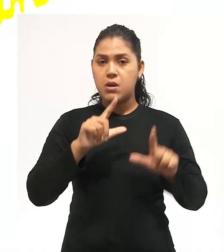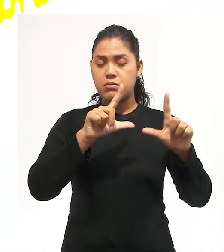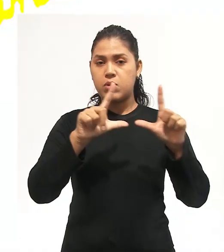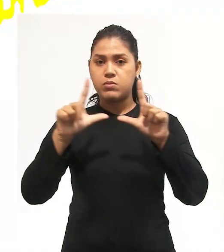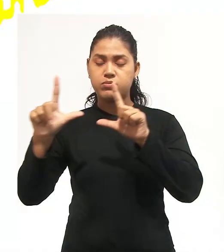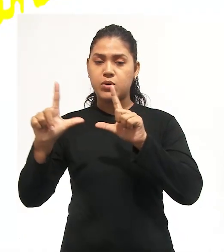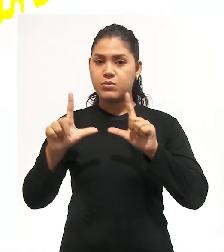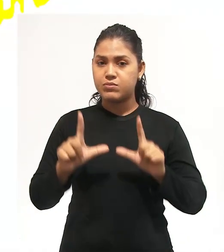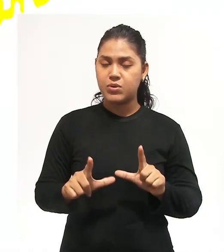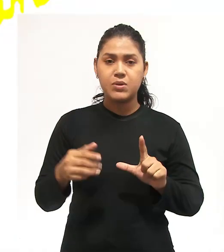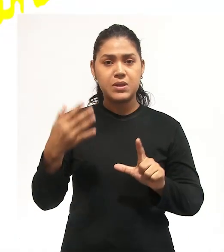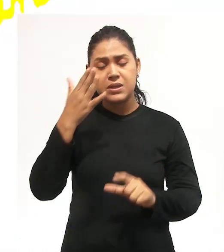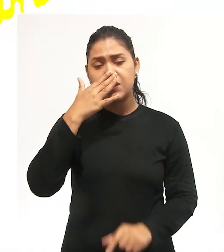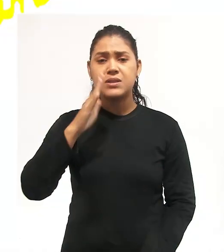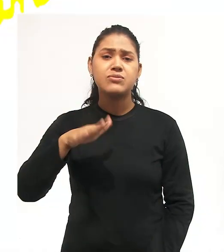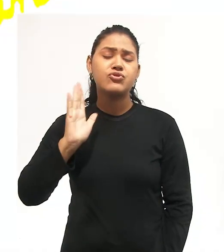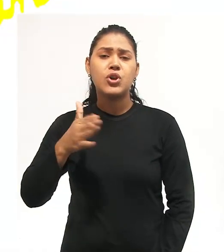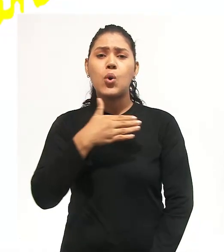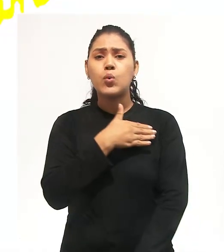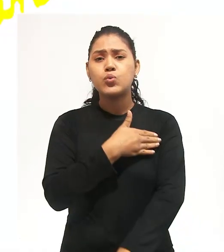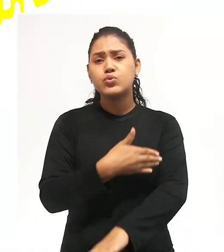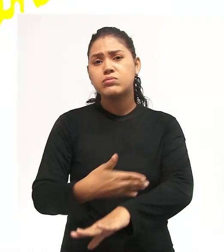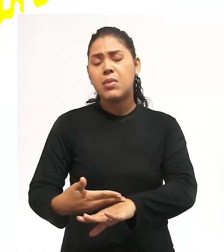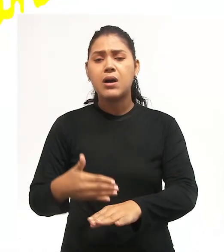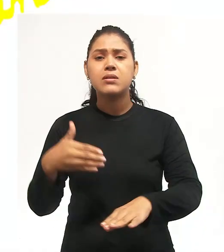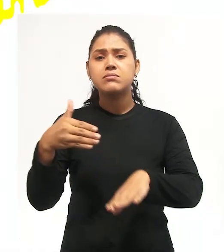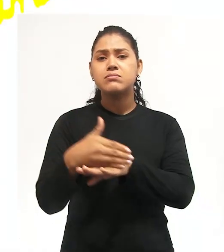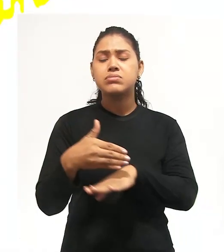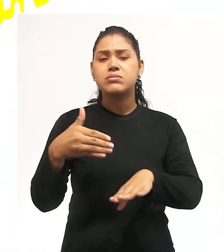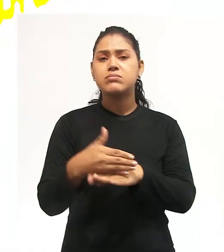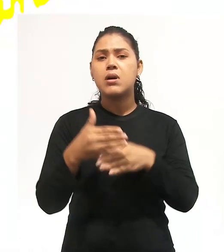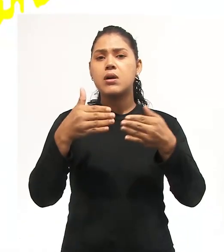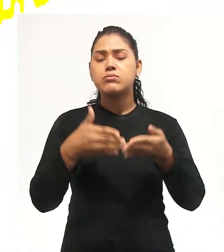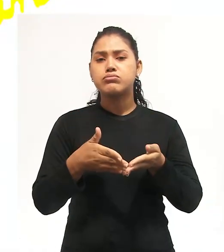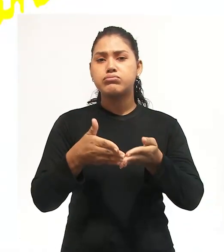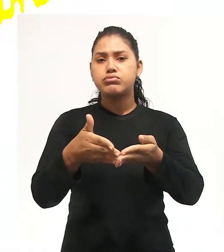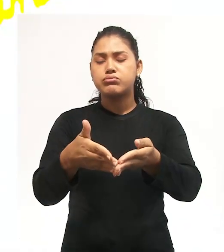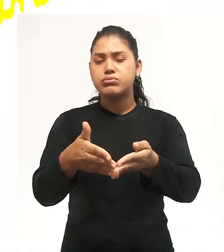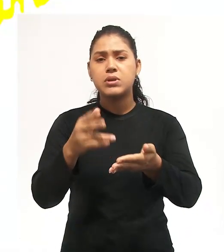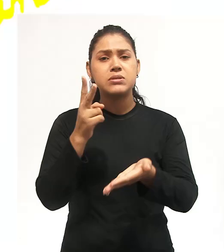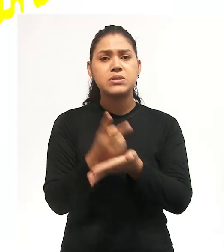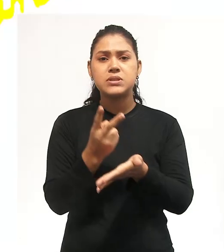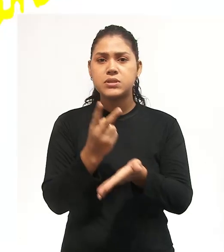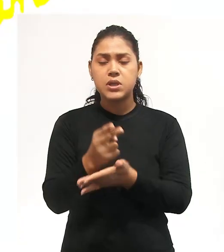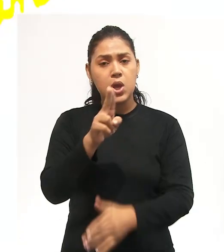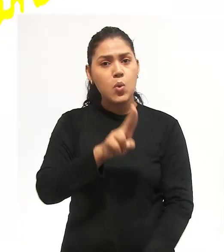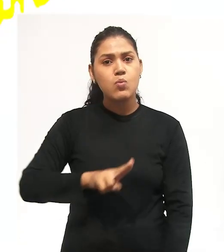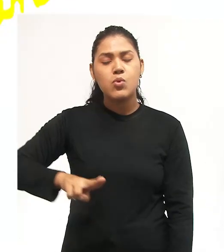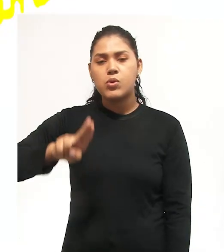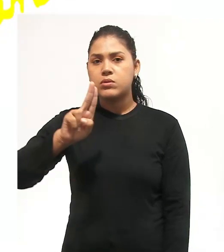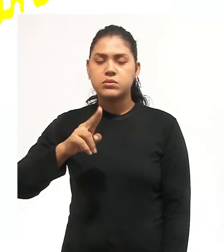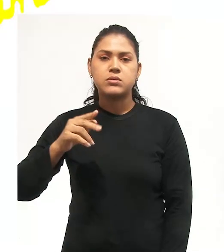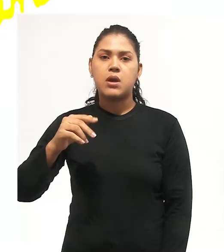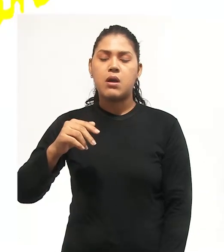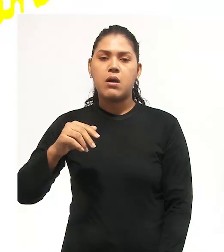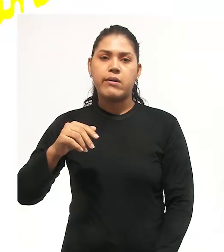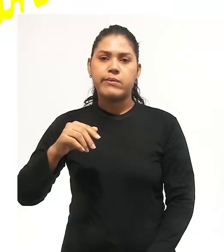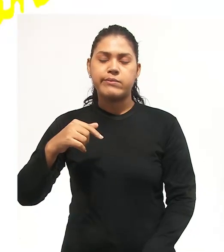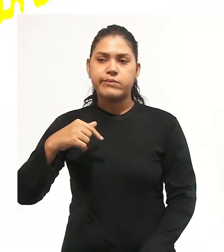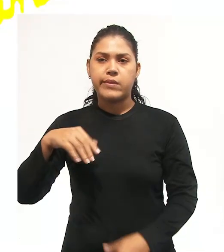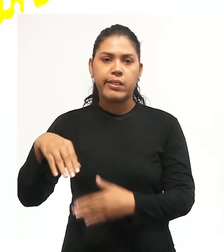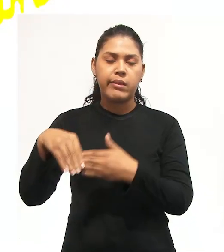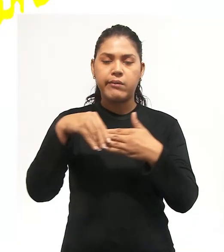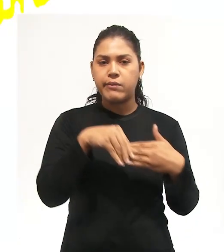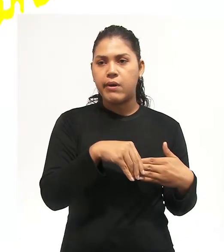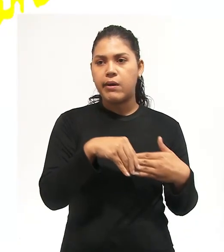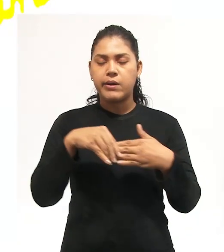imagem, as crianças que são acostumadas a estar em embarcações, né, e utilizar os barcos para